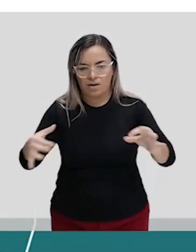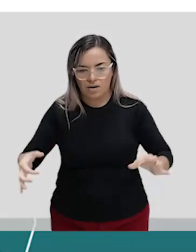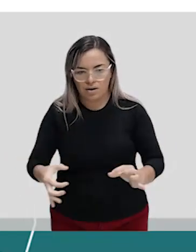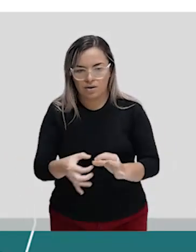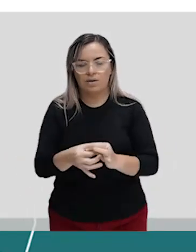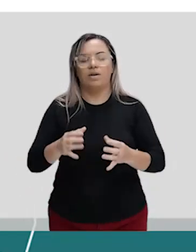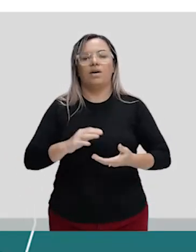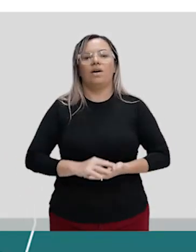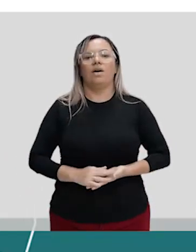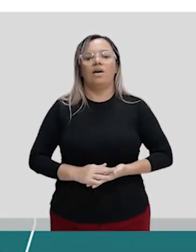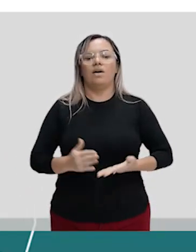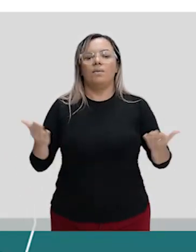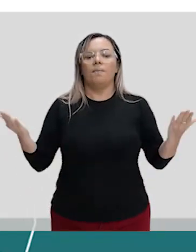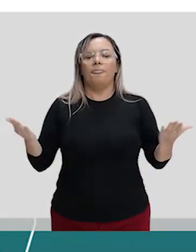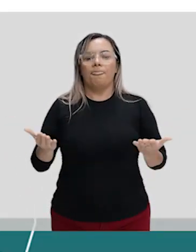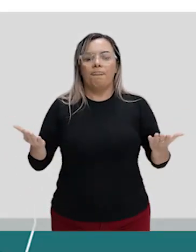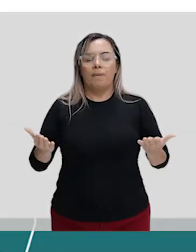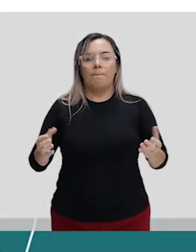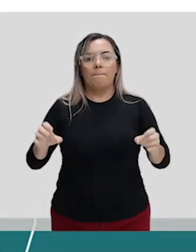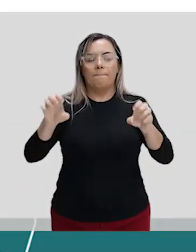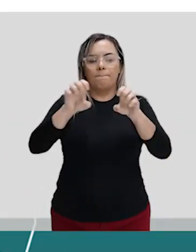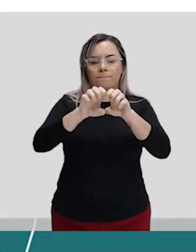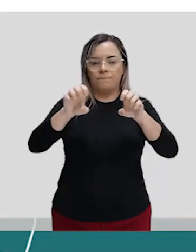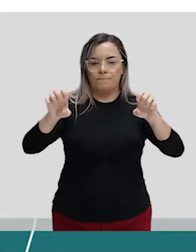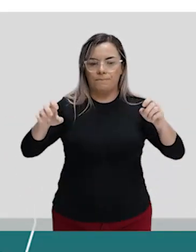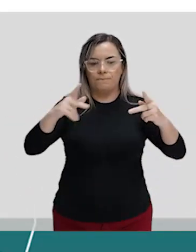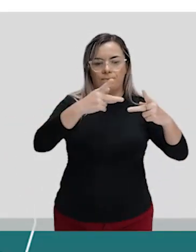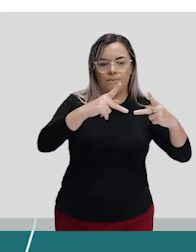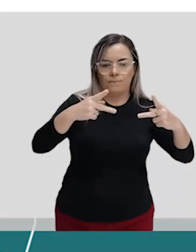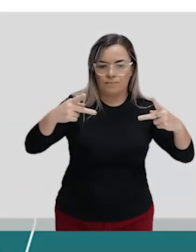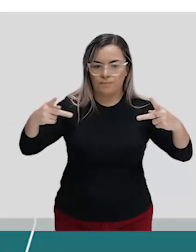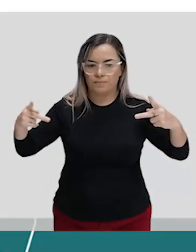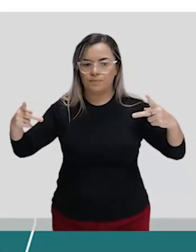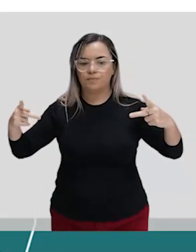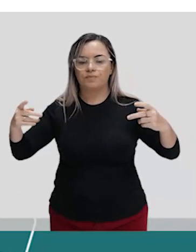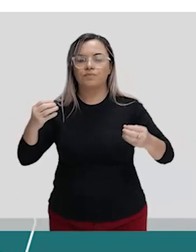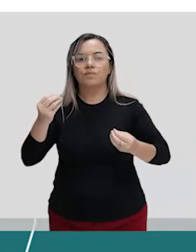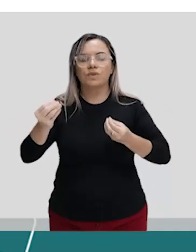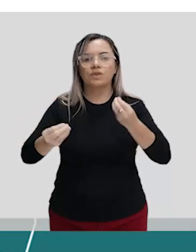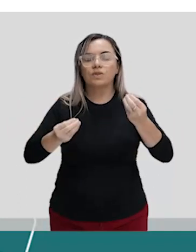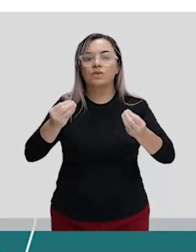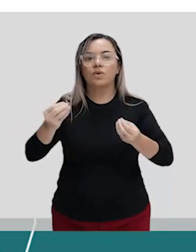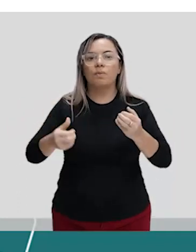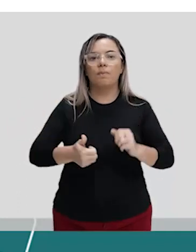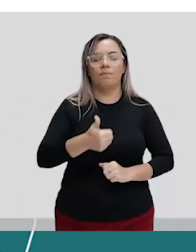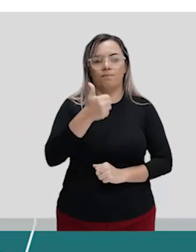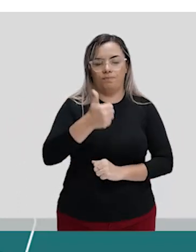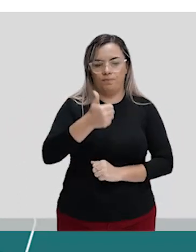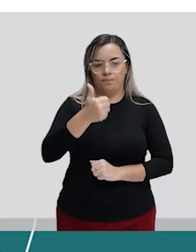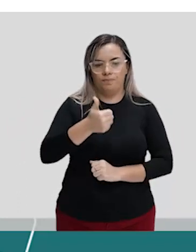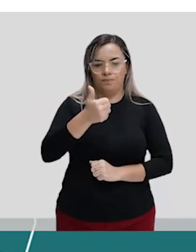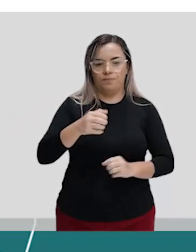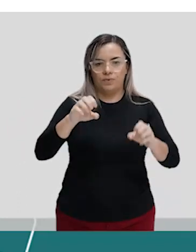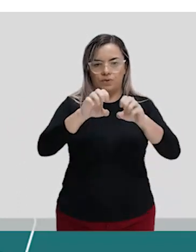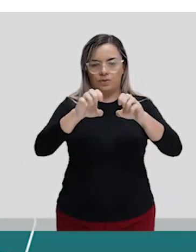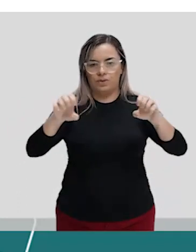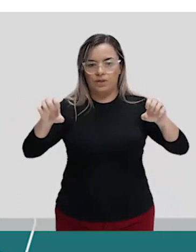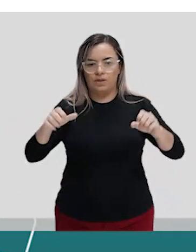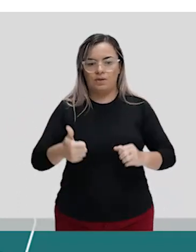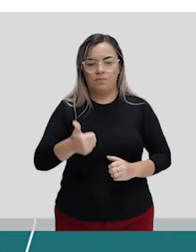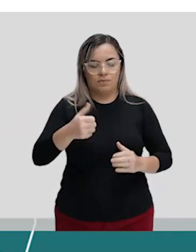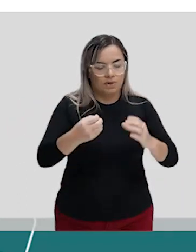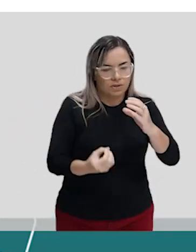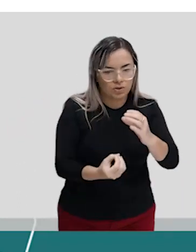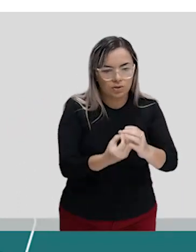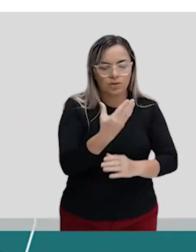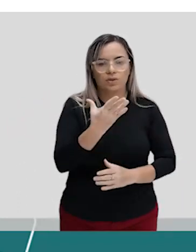vocês sobre a arquitetura das proteínas. Vou falar primeiramente da estrutura primária das